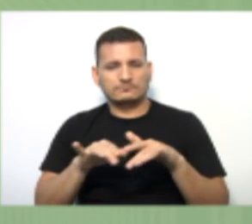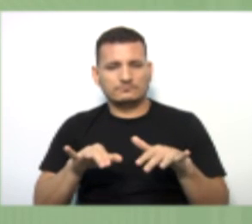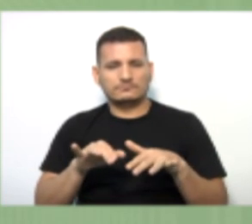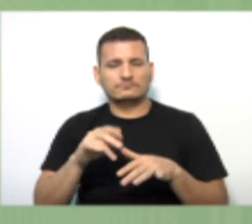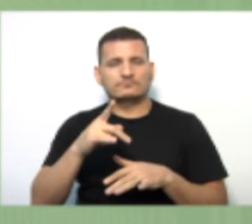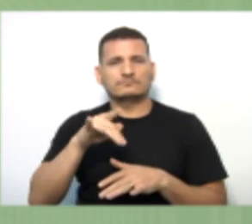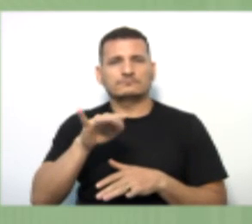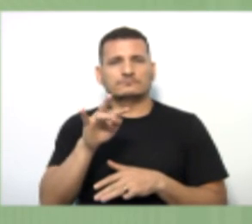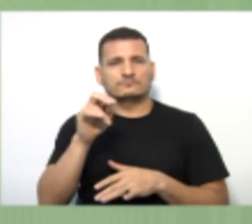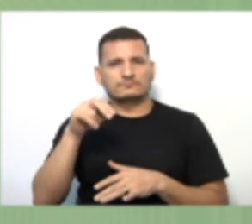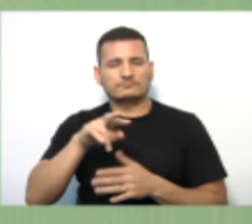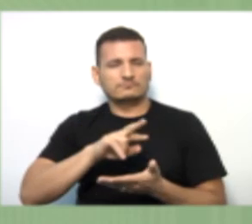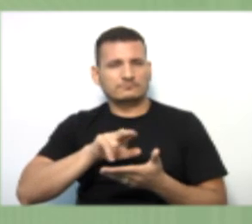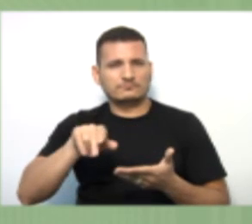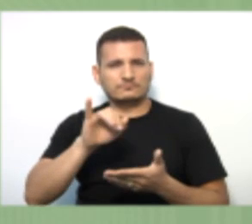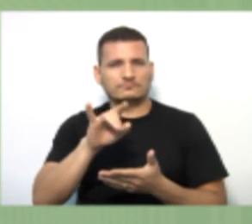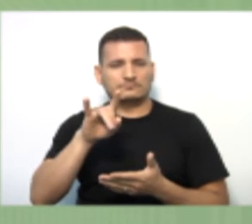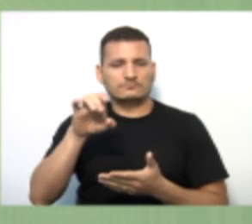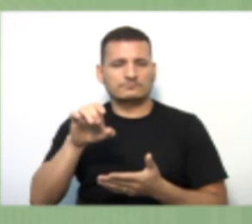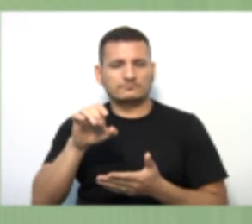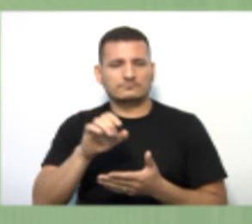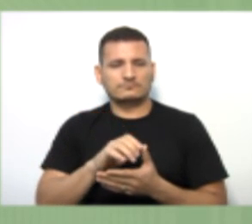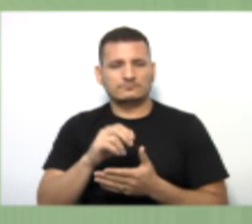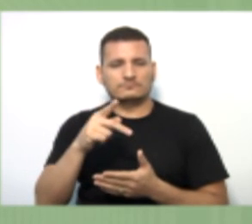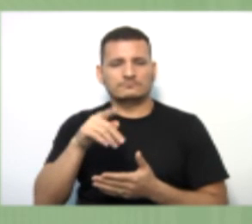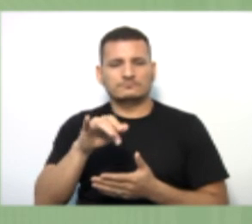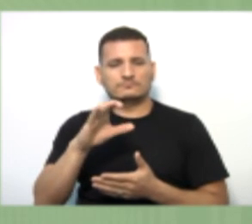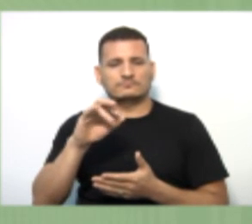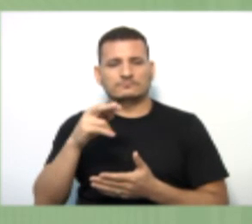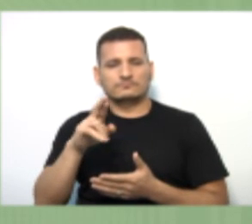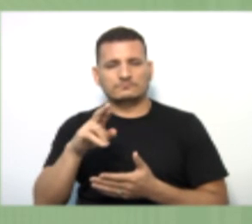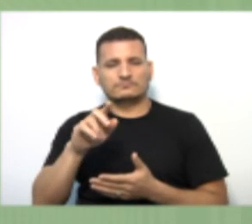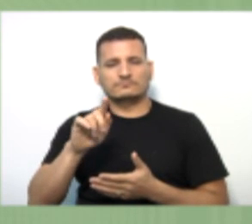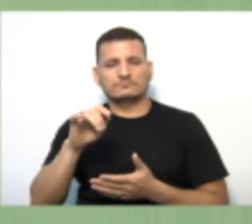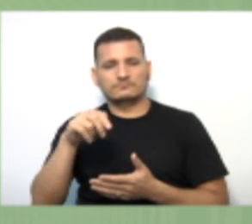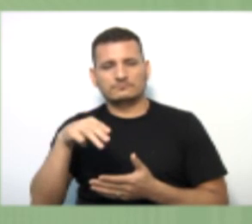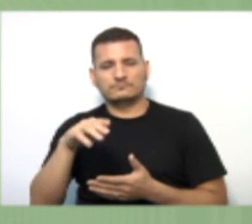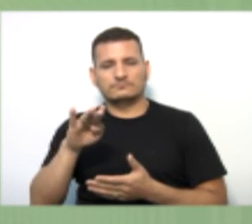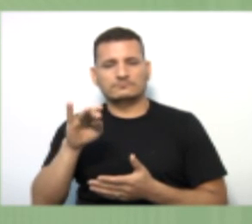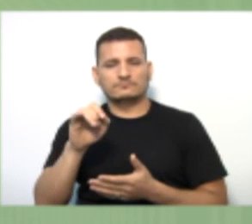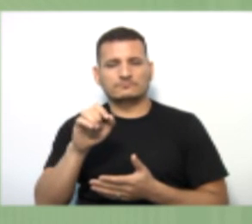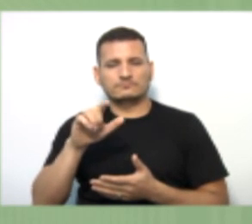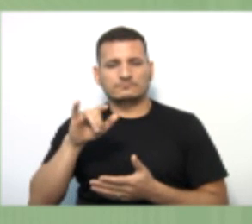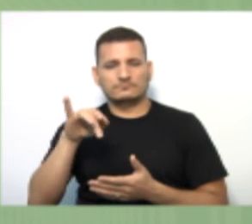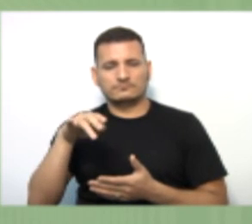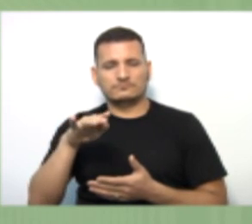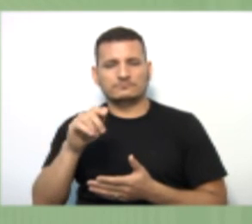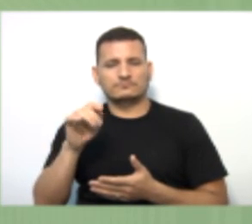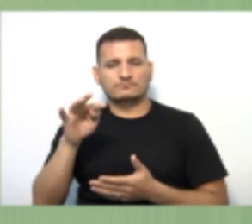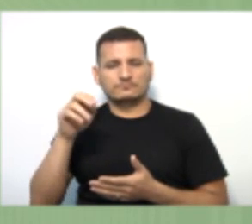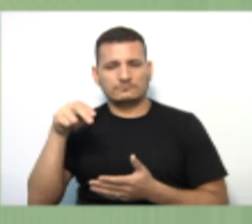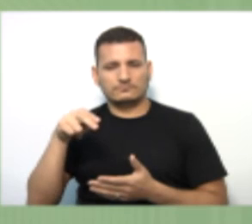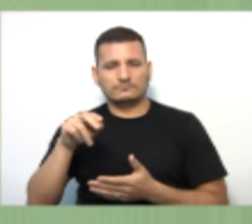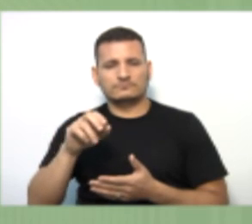Python com diversas IDEs, tá? Como PyCharm, Geane, Sublime, Text e o Atom Text também. Ou até mesmo a própria